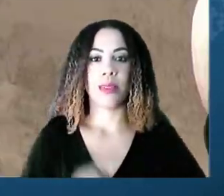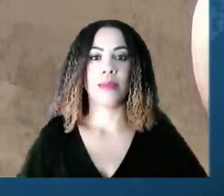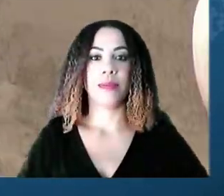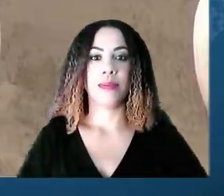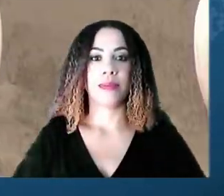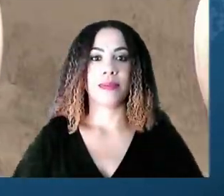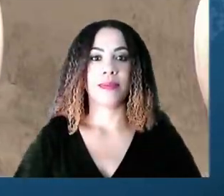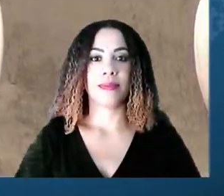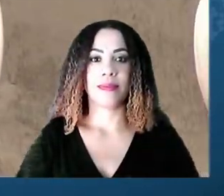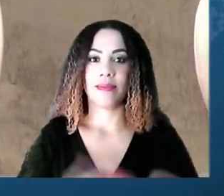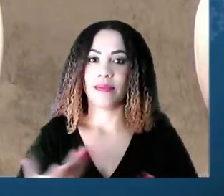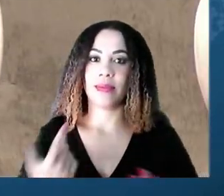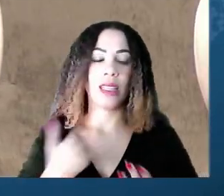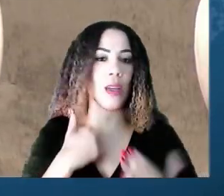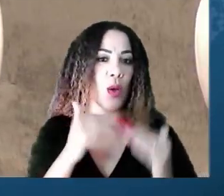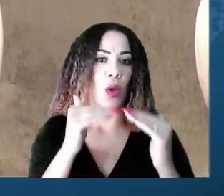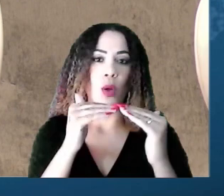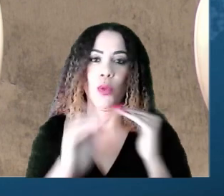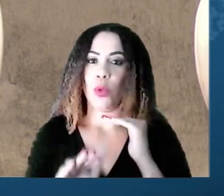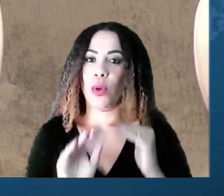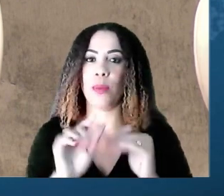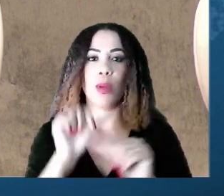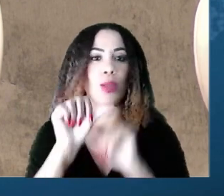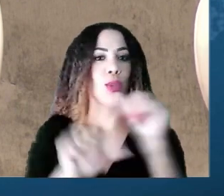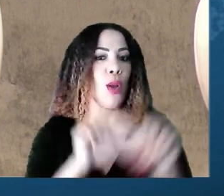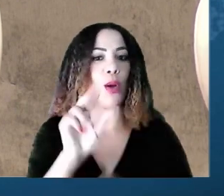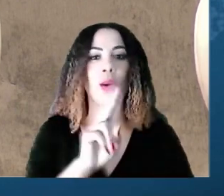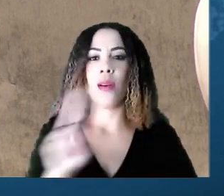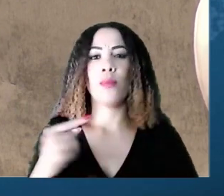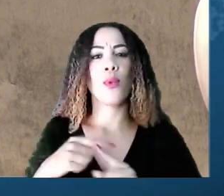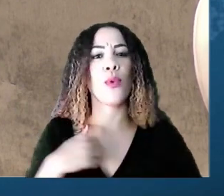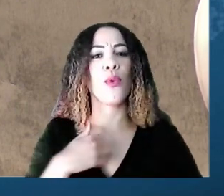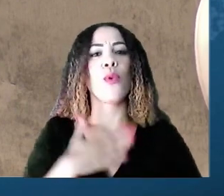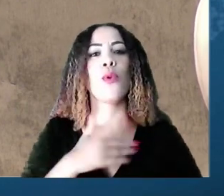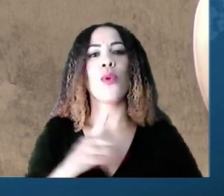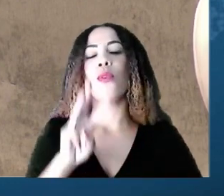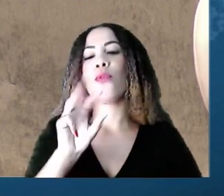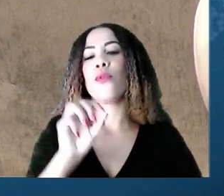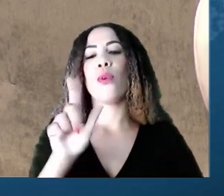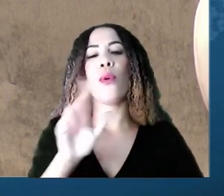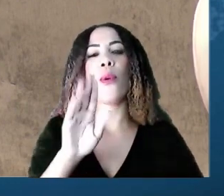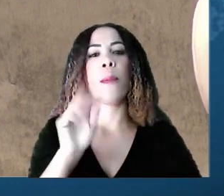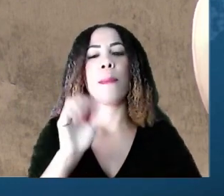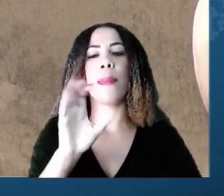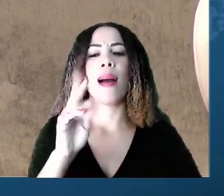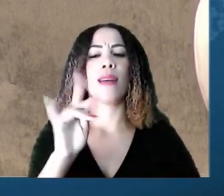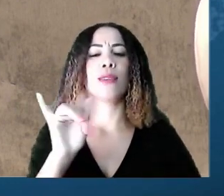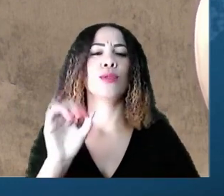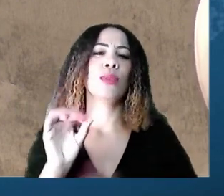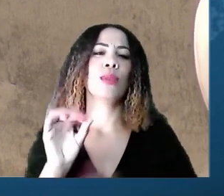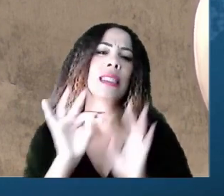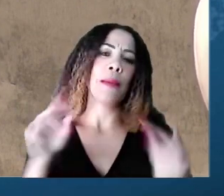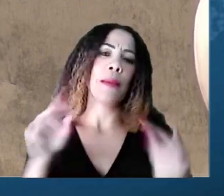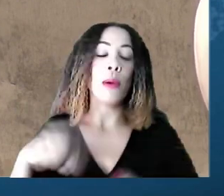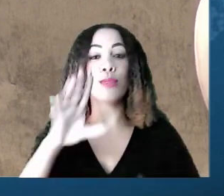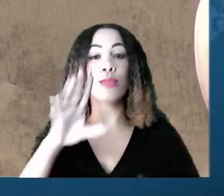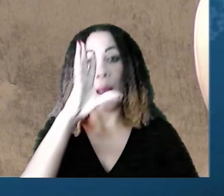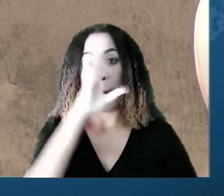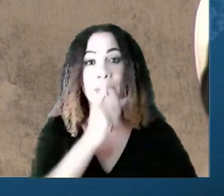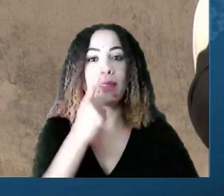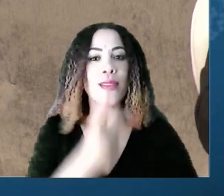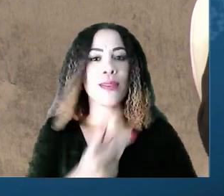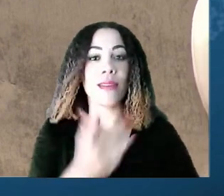Eu não estou de acordo de trocar o nome, porque eu acho o Wolbach um nome tão simpático, né? Todo mundo, depois que aprende a falar, não esquece mais.